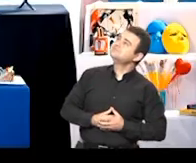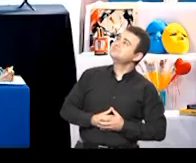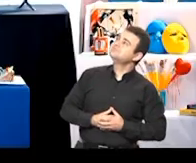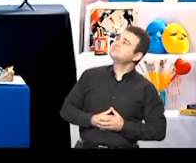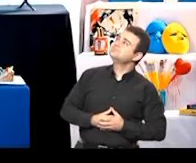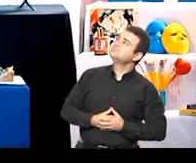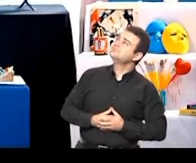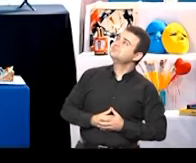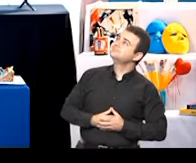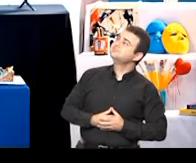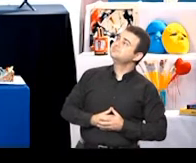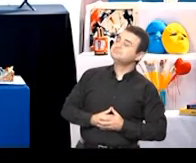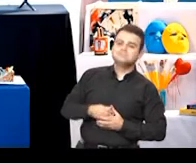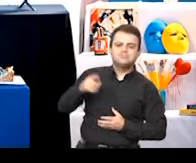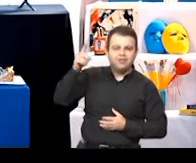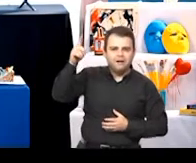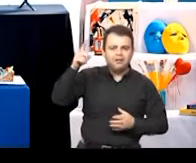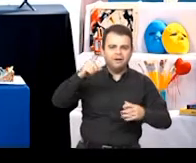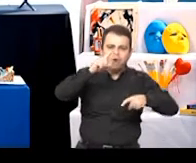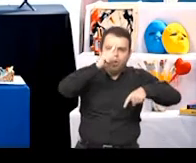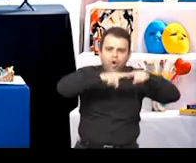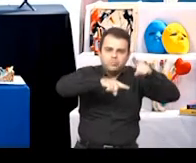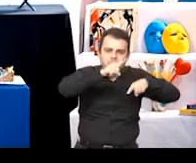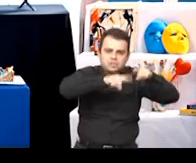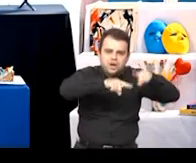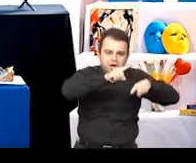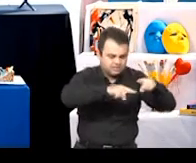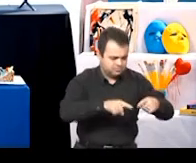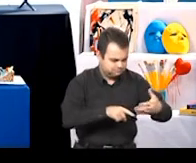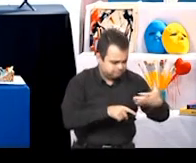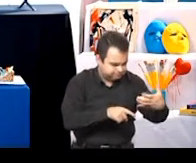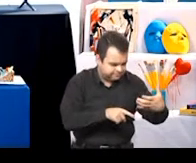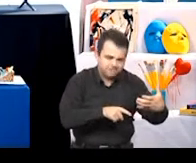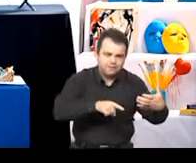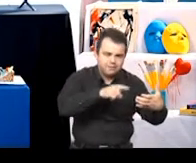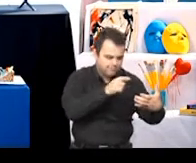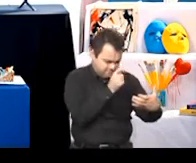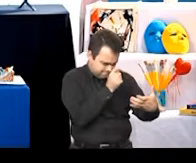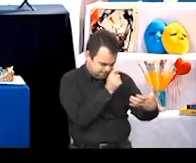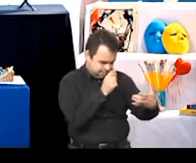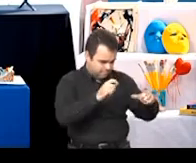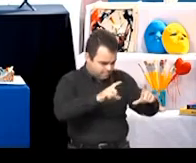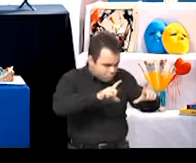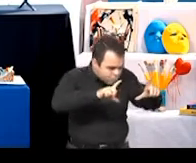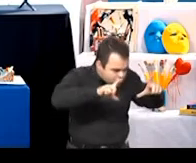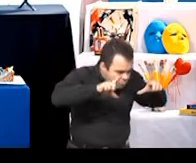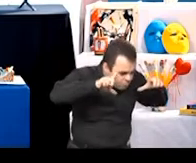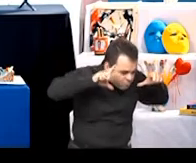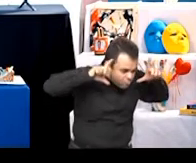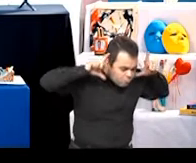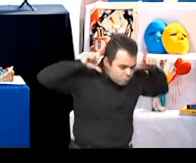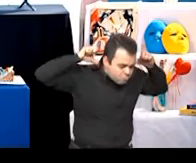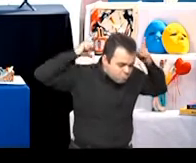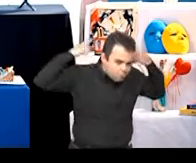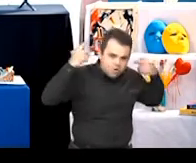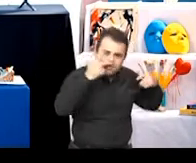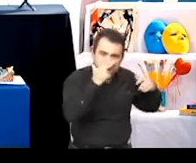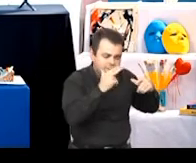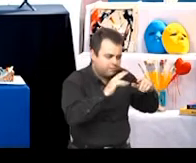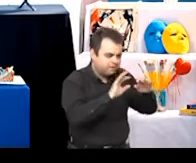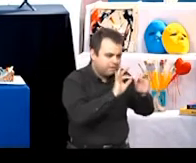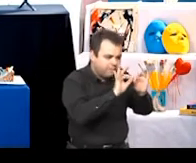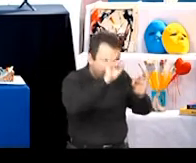A ideia aqui é aproximar a câmera do objeto e abstrair a forma real das coisas, realçando só